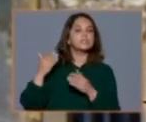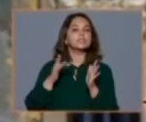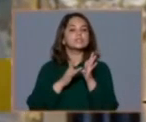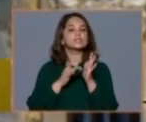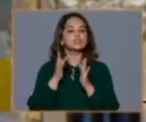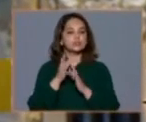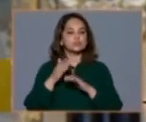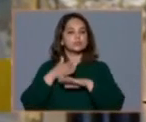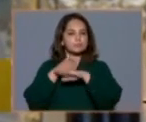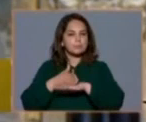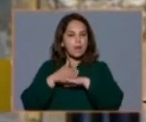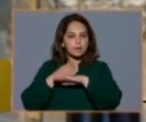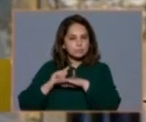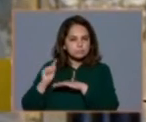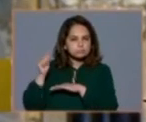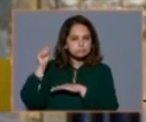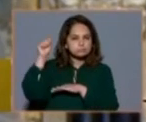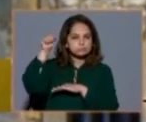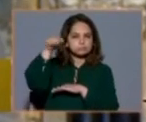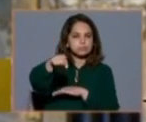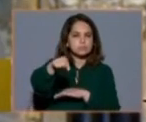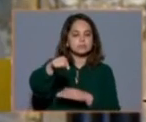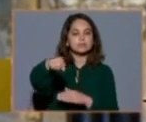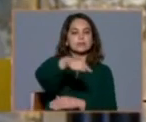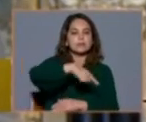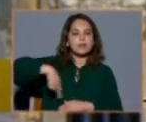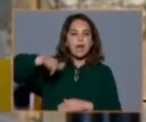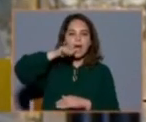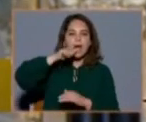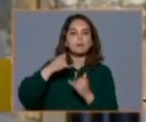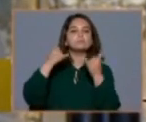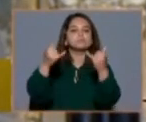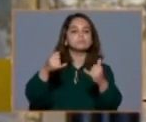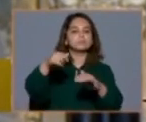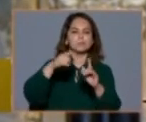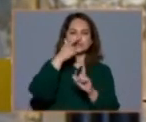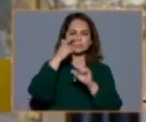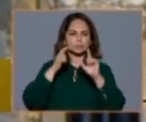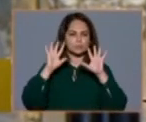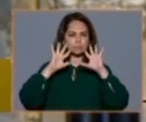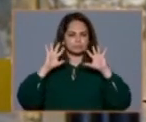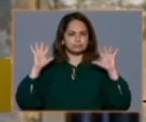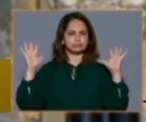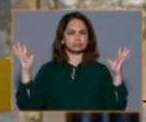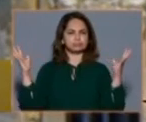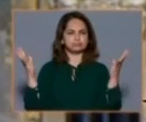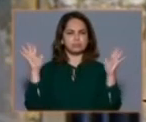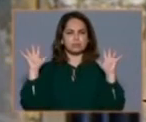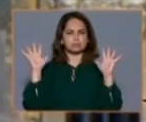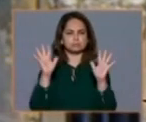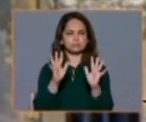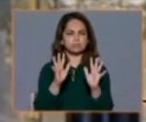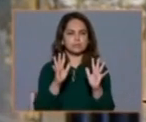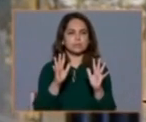ter atravessado de barco para a outra margem do lago, reuniu-se uma grande multidão à sua volta e